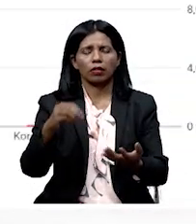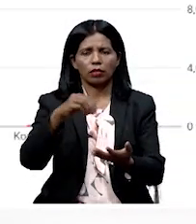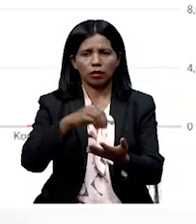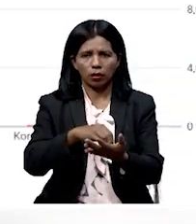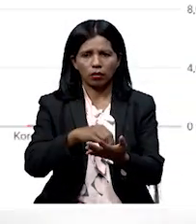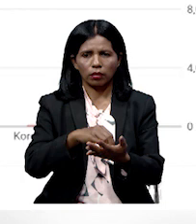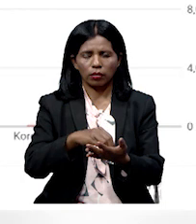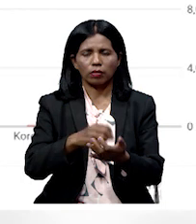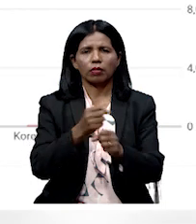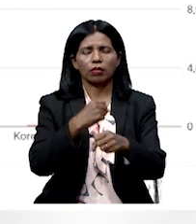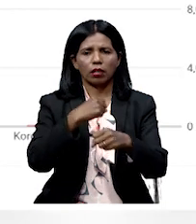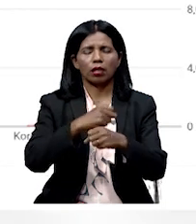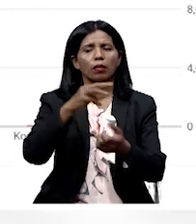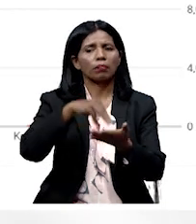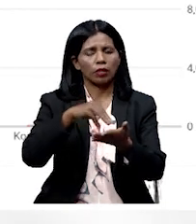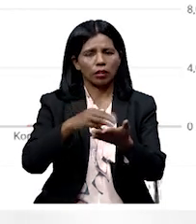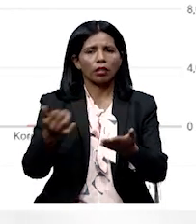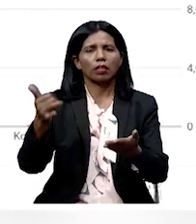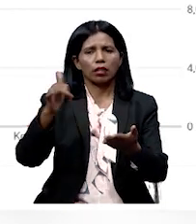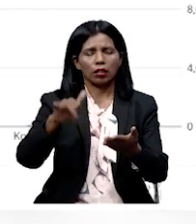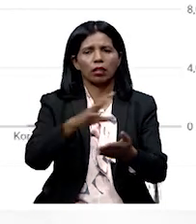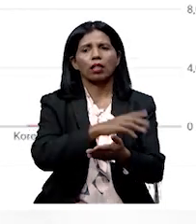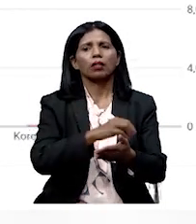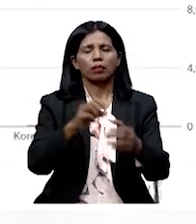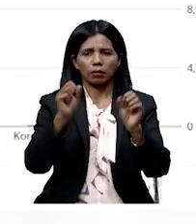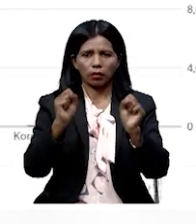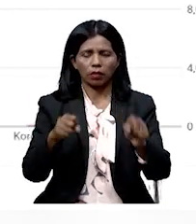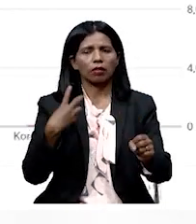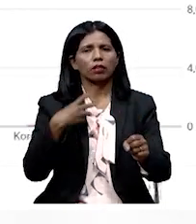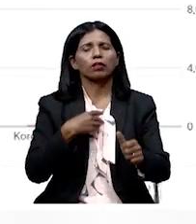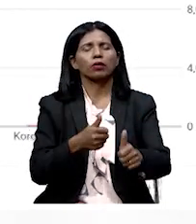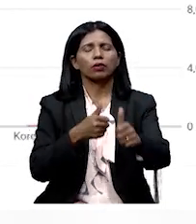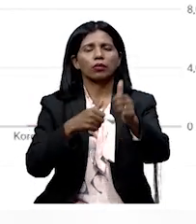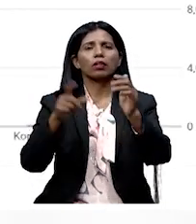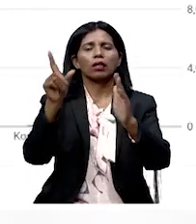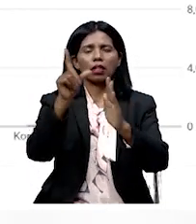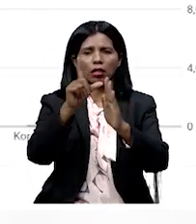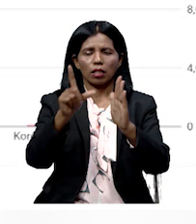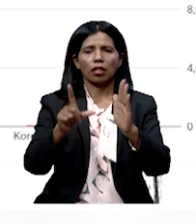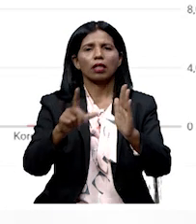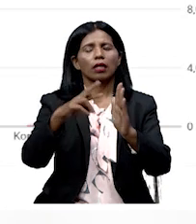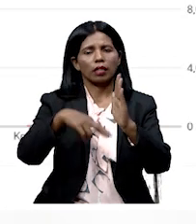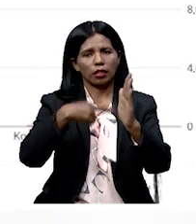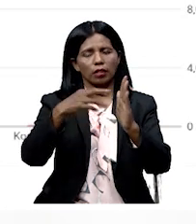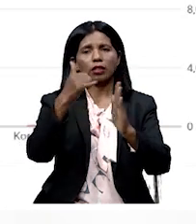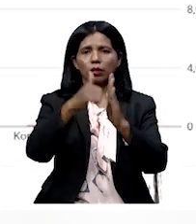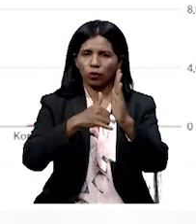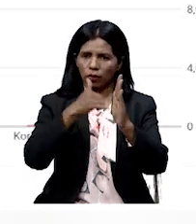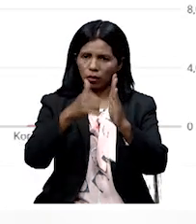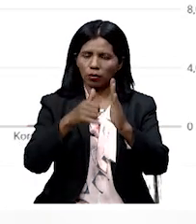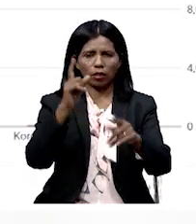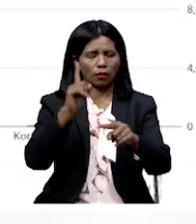atu bele produz materi hirat ne atu asegura katak ita tuir dune pada raung YouTube atu la bele